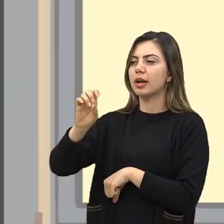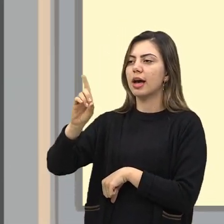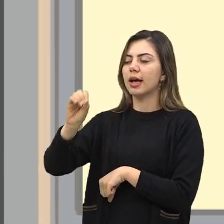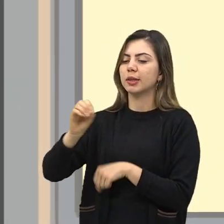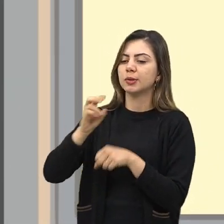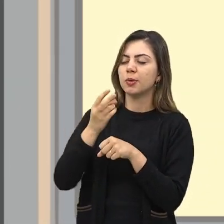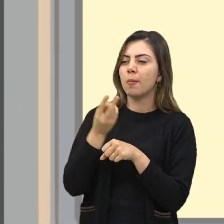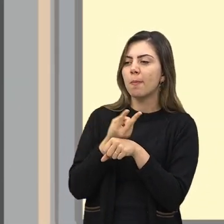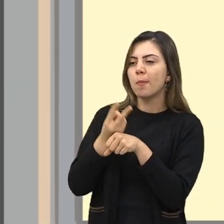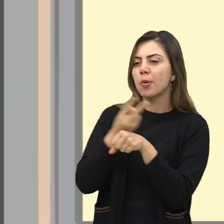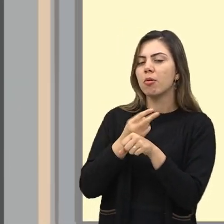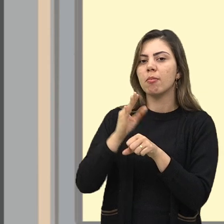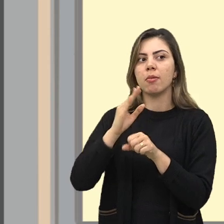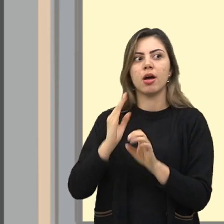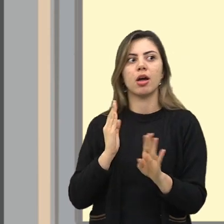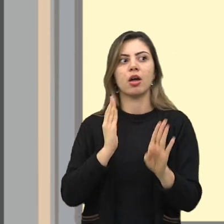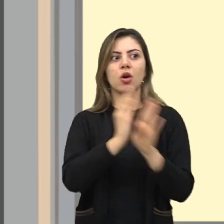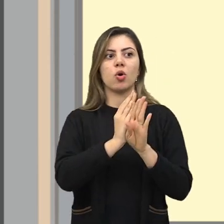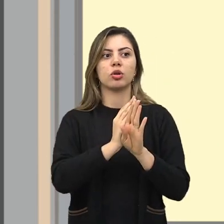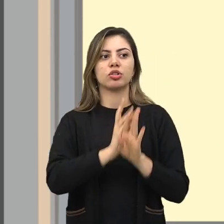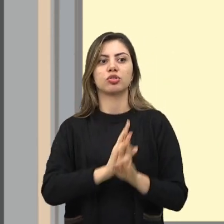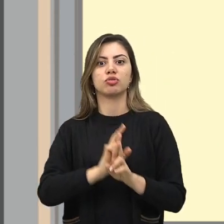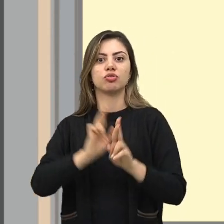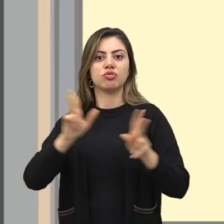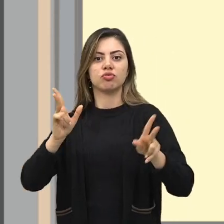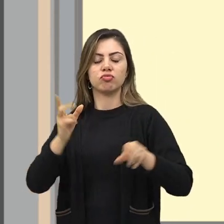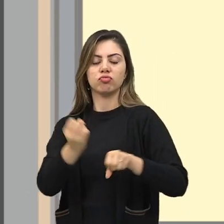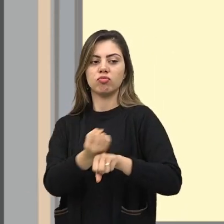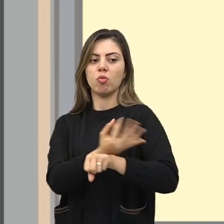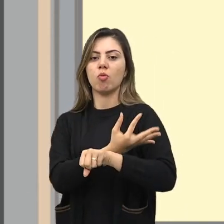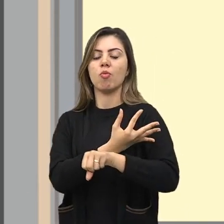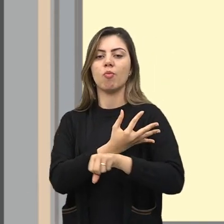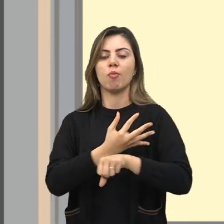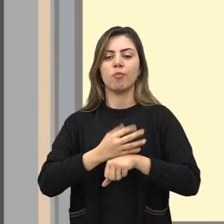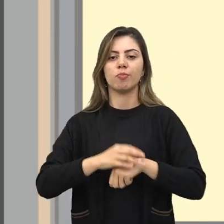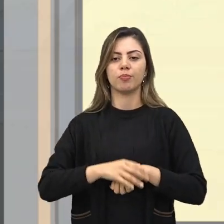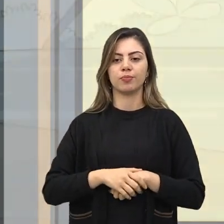Mas o que encontramos foi muito mais emocionante.